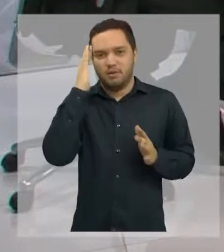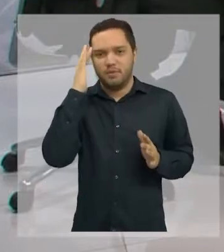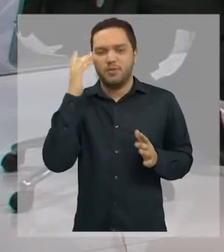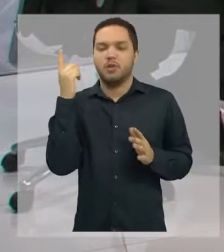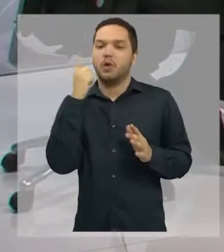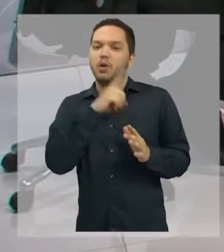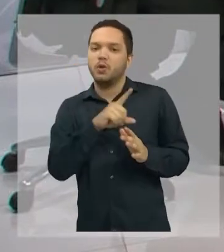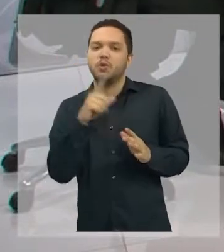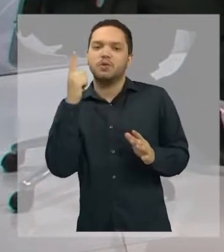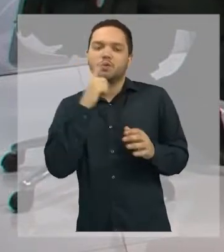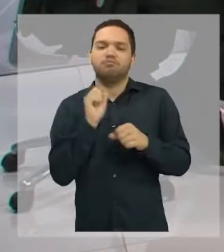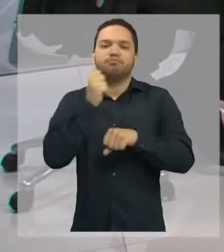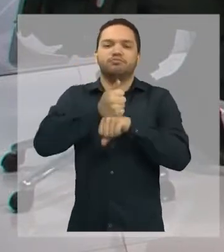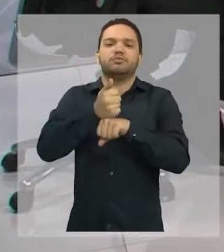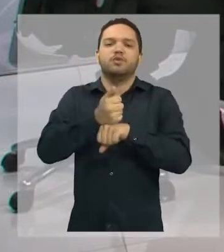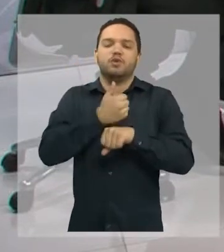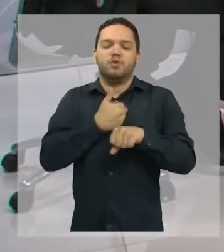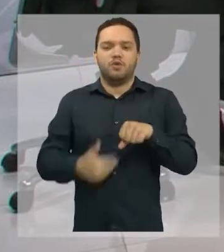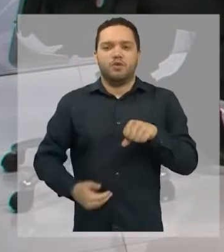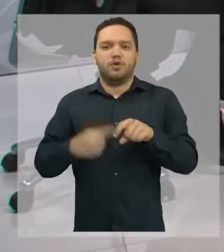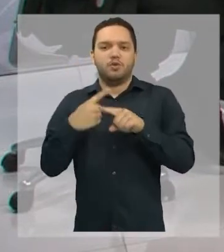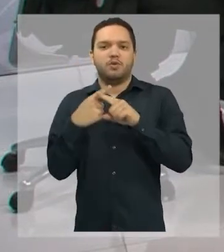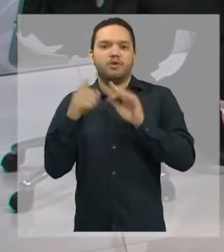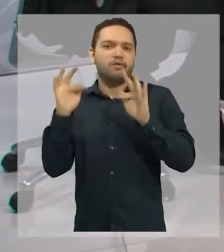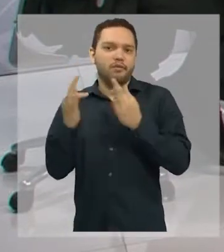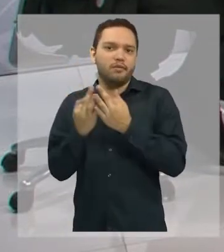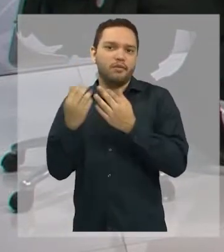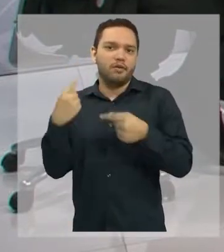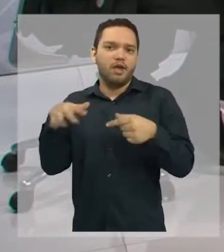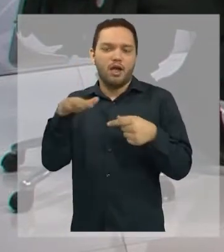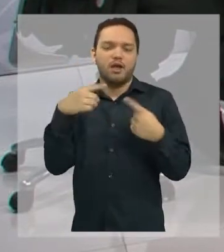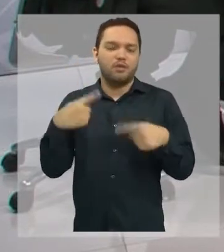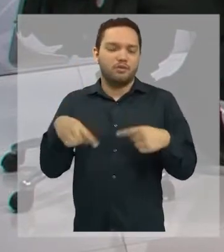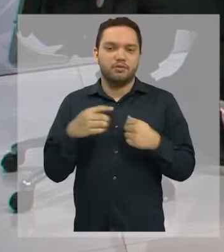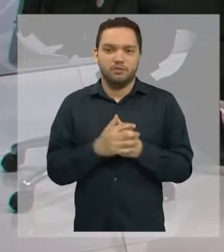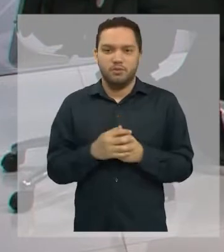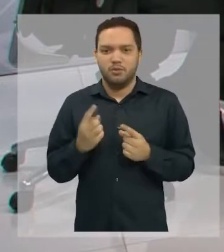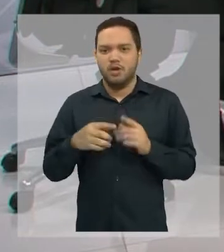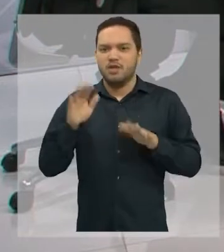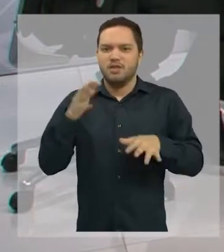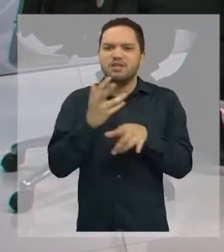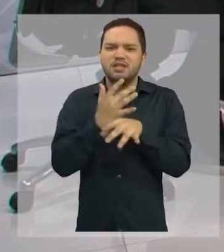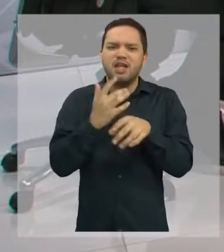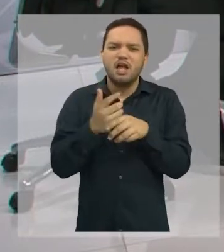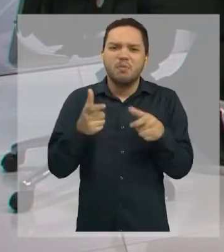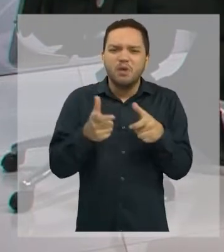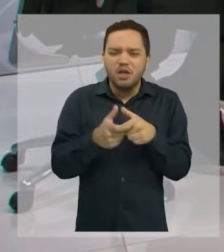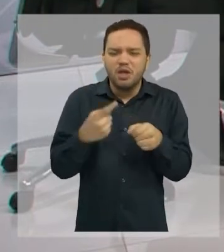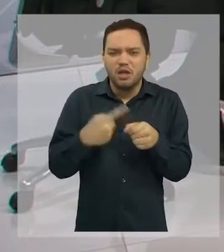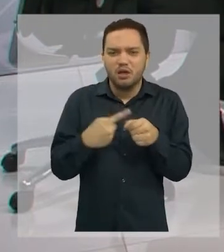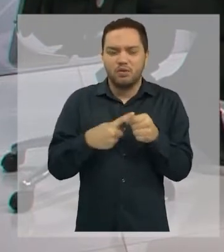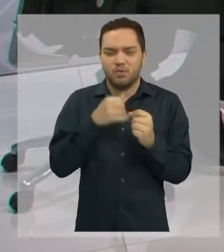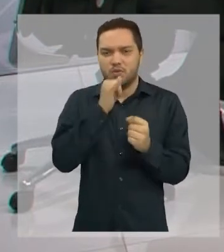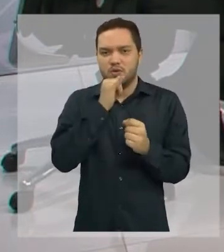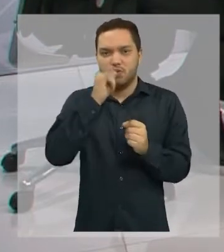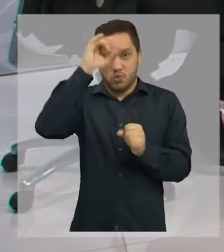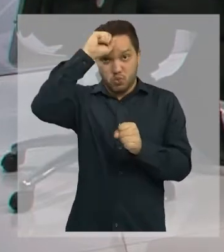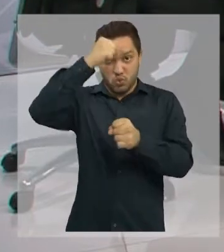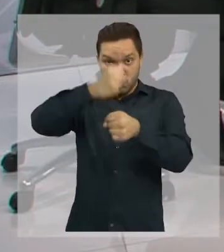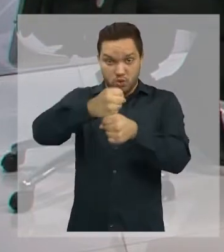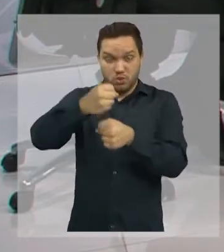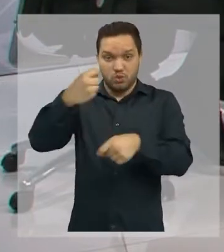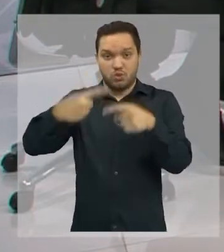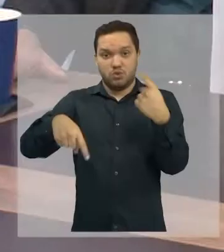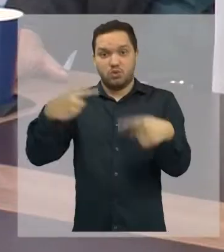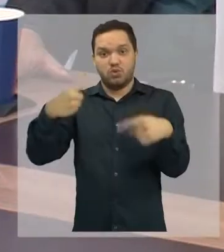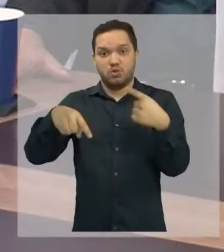por oligarquia? Não, foi muito mais uma solução, porque até nas cidades pequenas, muitas vezes, o chefe político